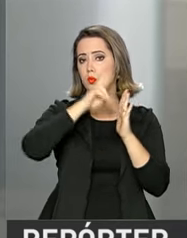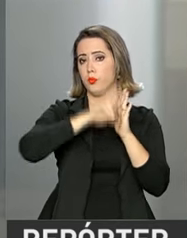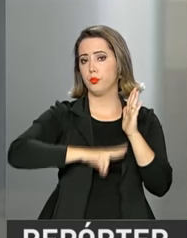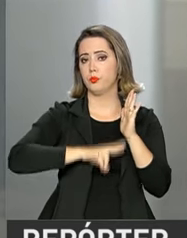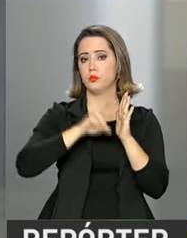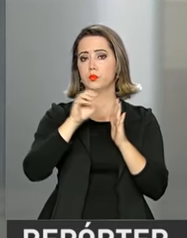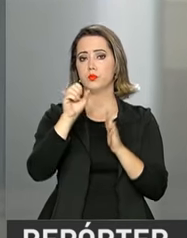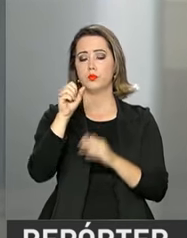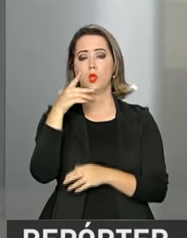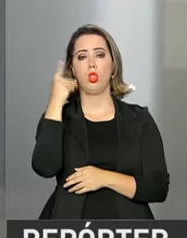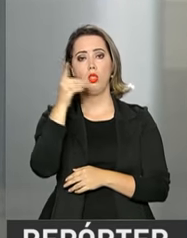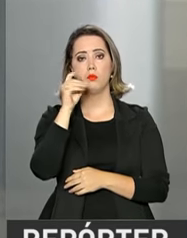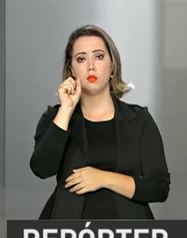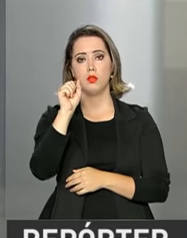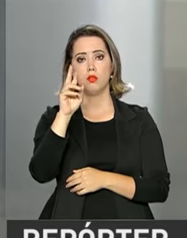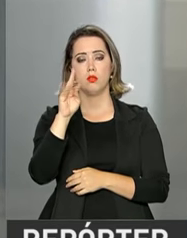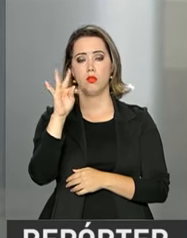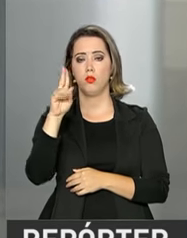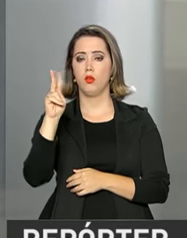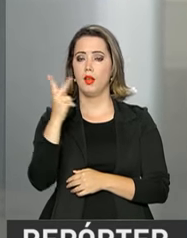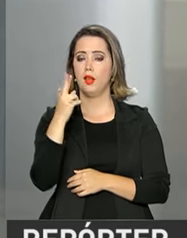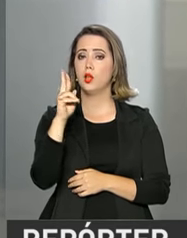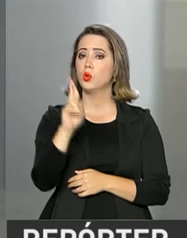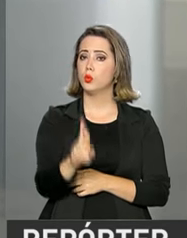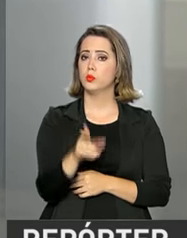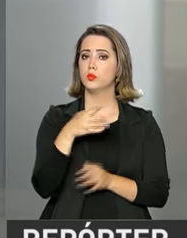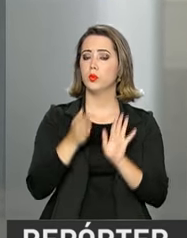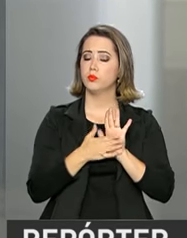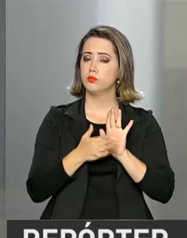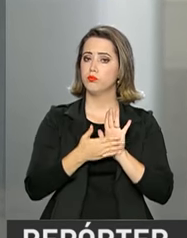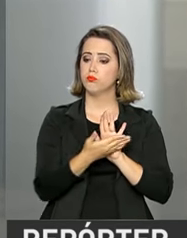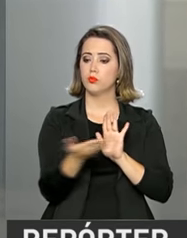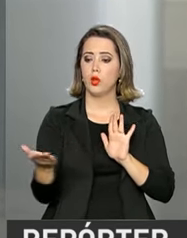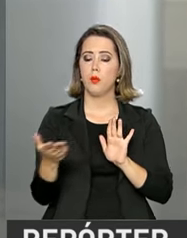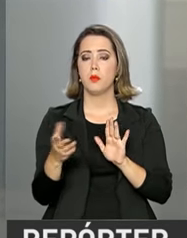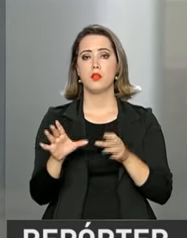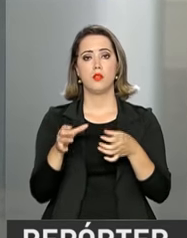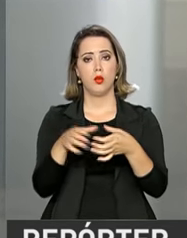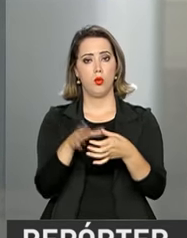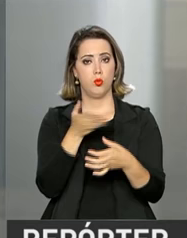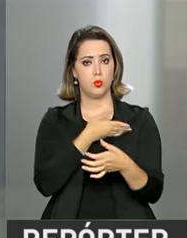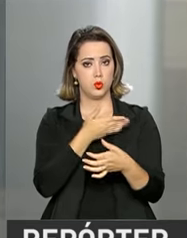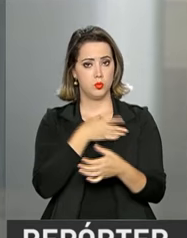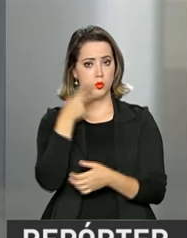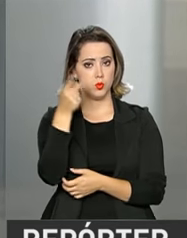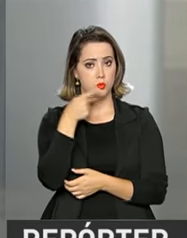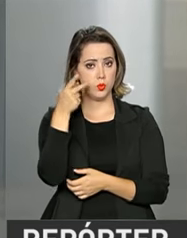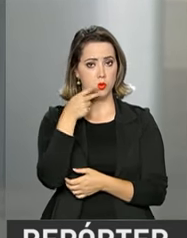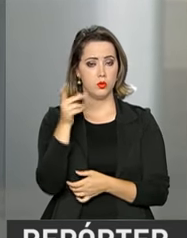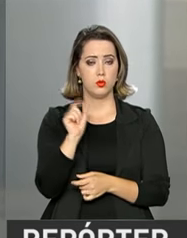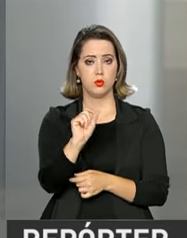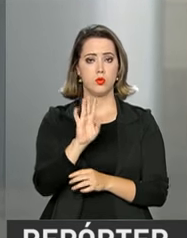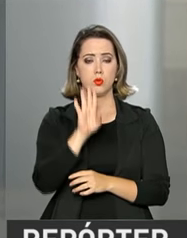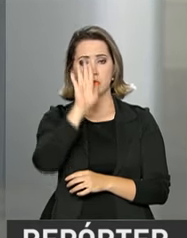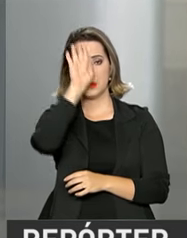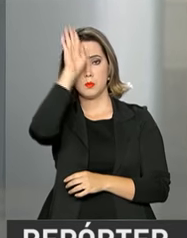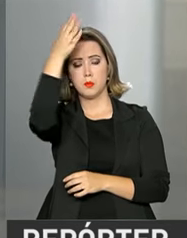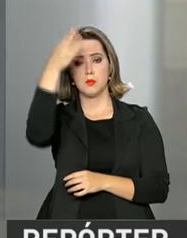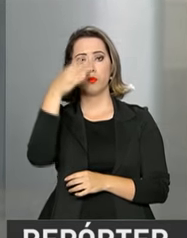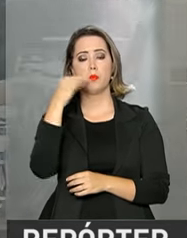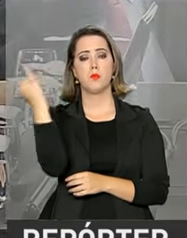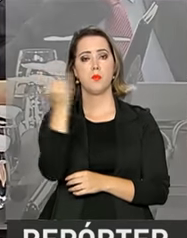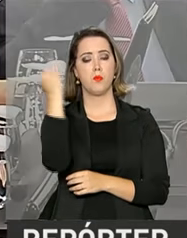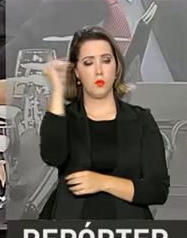deputado arthur maia apresentaram os senadores da base aliada as principais mudanças no texto